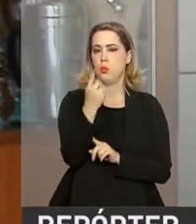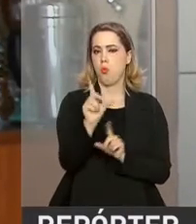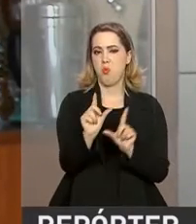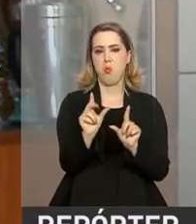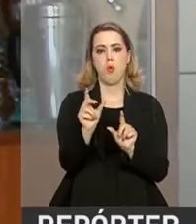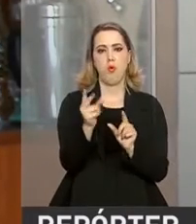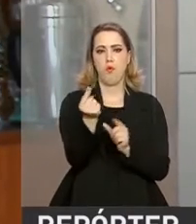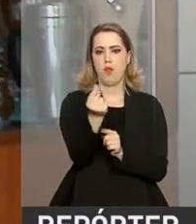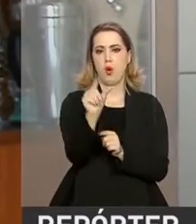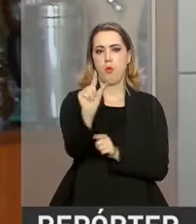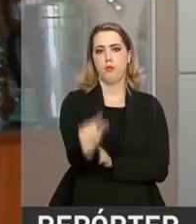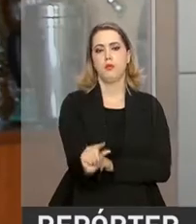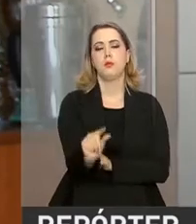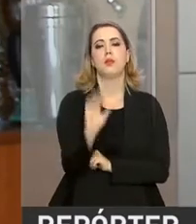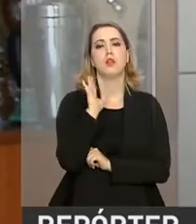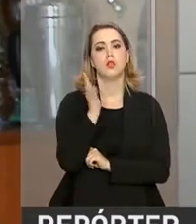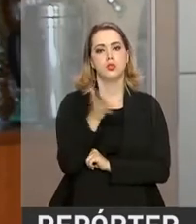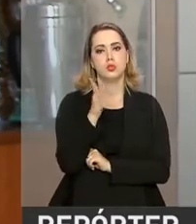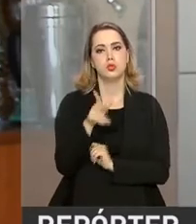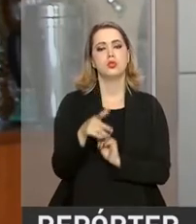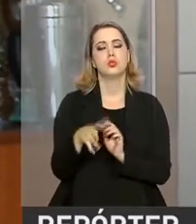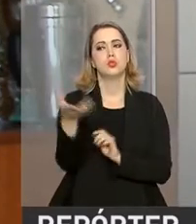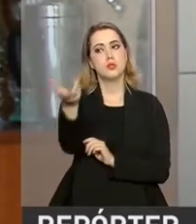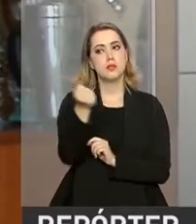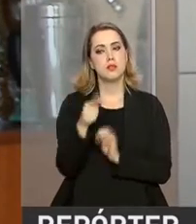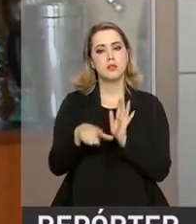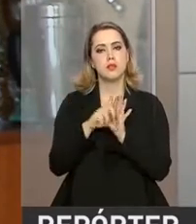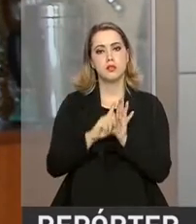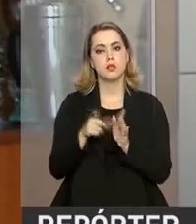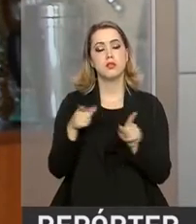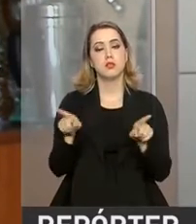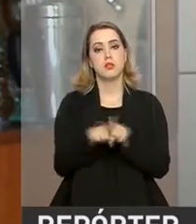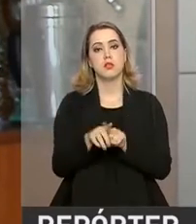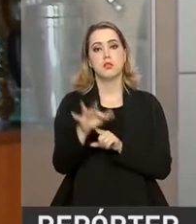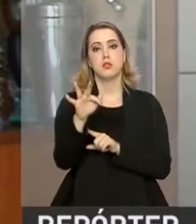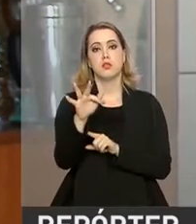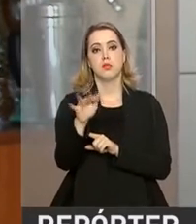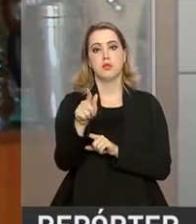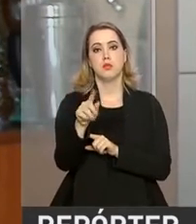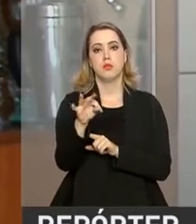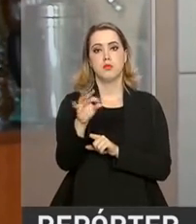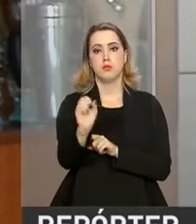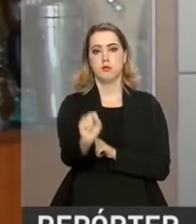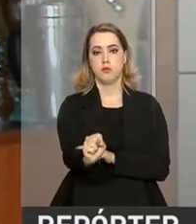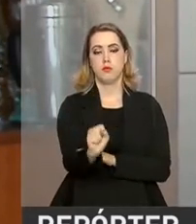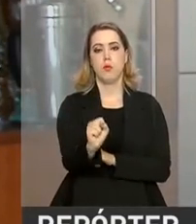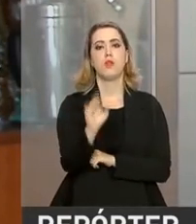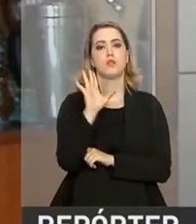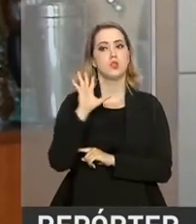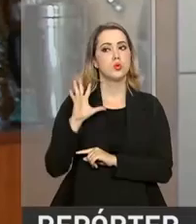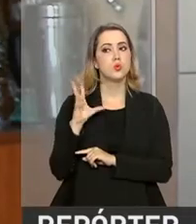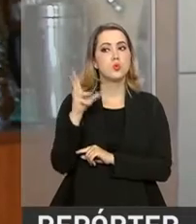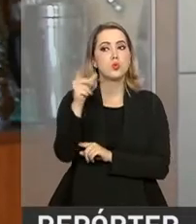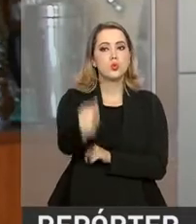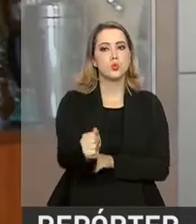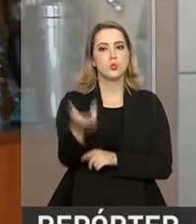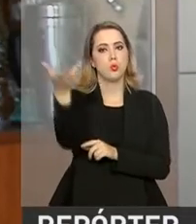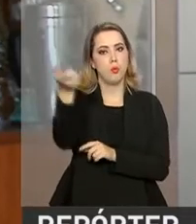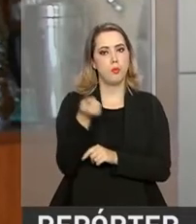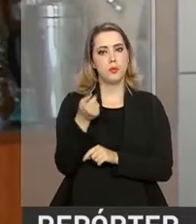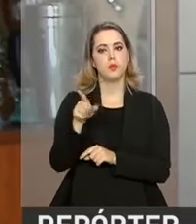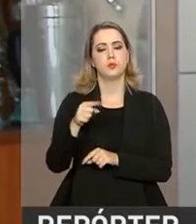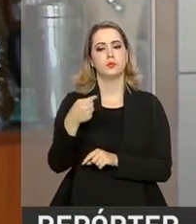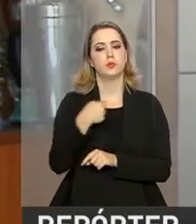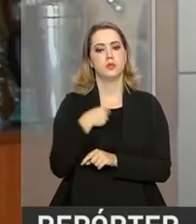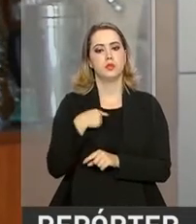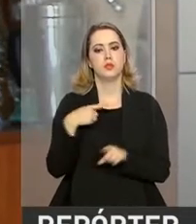resíduos porque eu já tinha sacado quando casei e saque do fgts total do meu falecido marido e meu